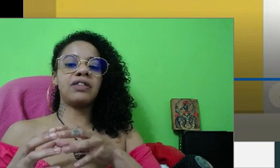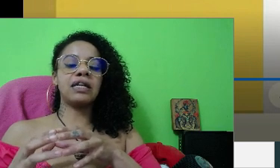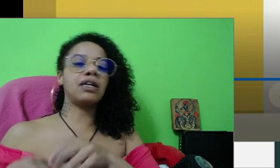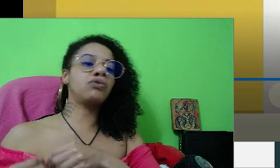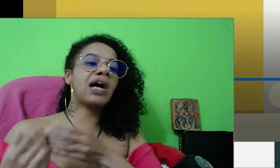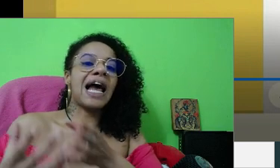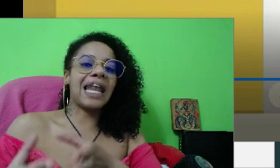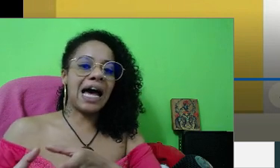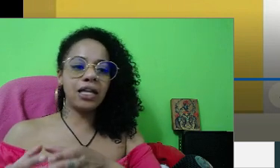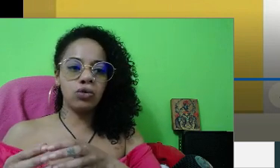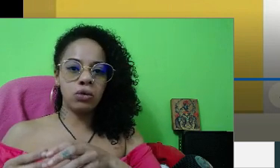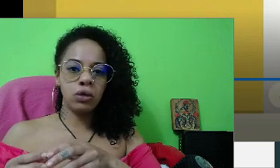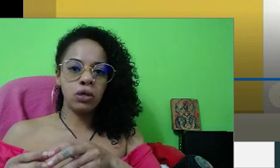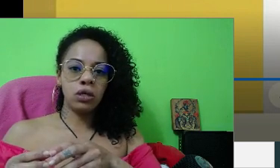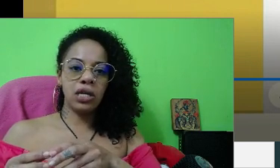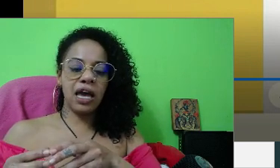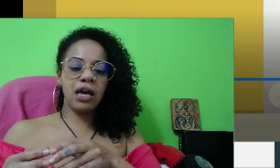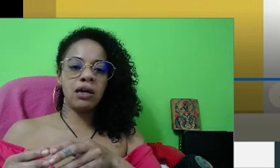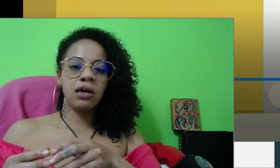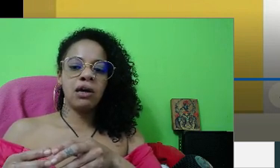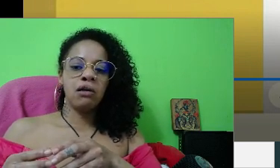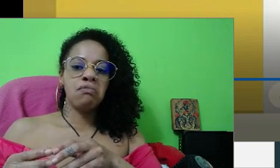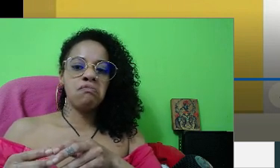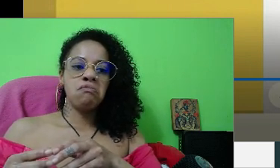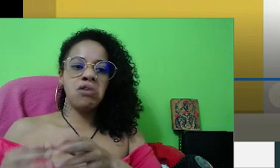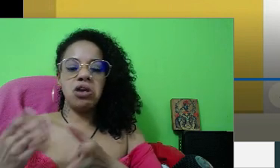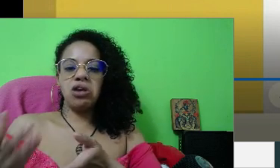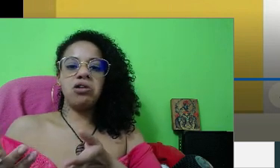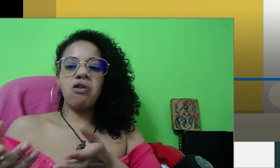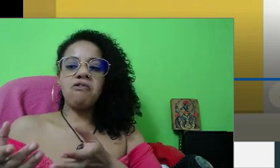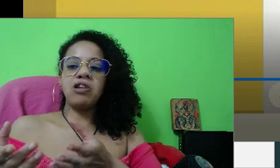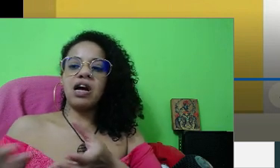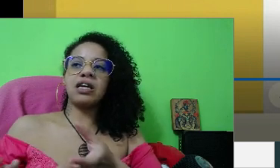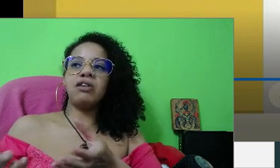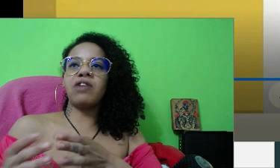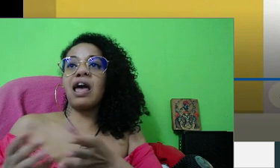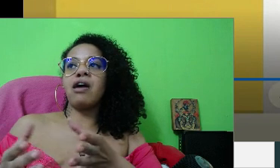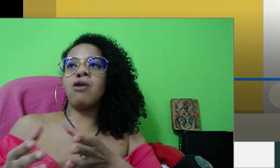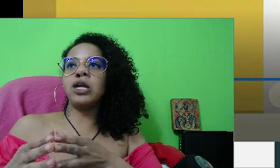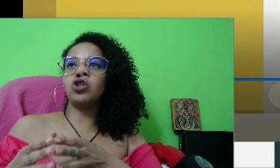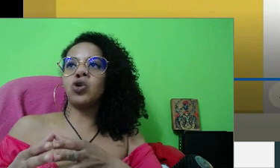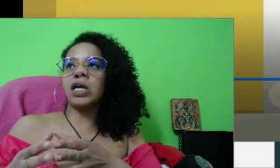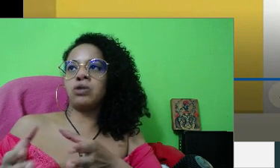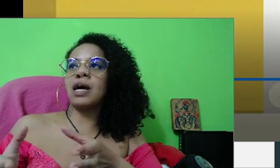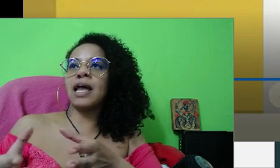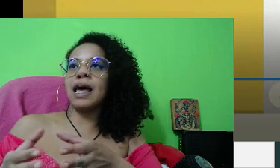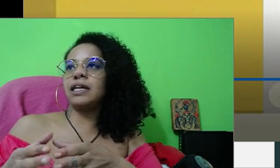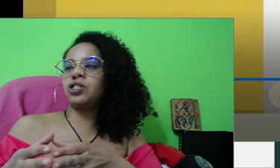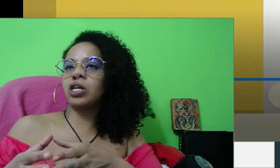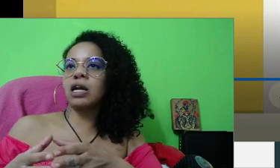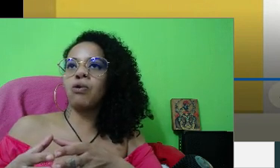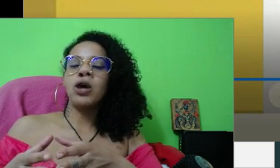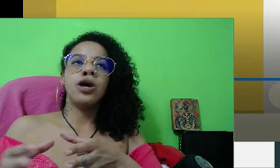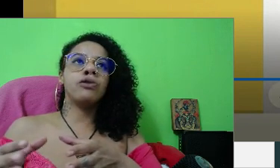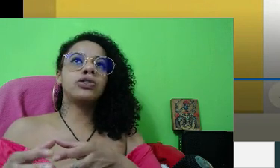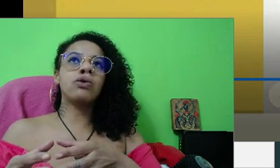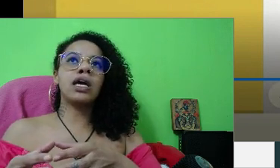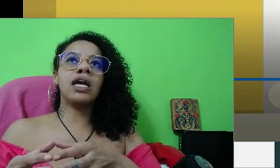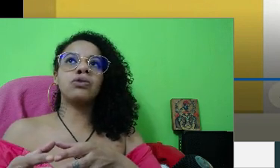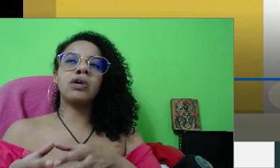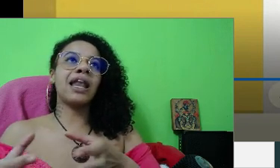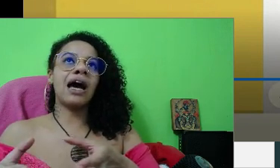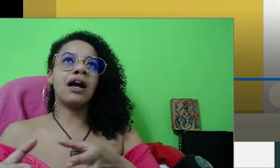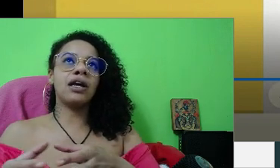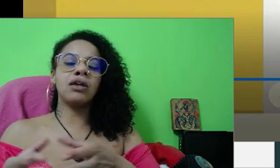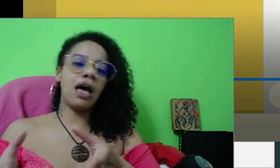tá sendo calado né e eu olhar aqui ele falar é realmente eu tô querendo calar este canal eu